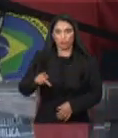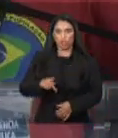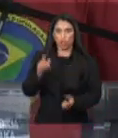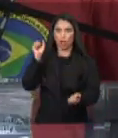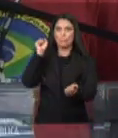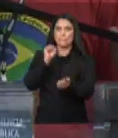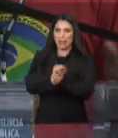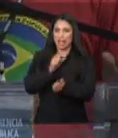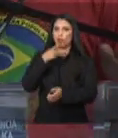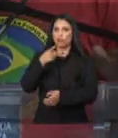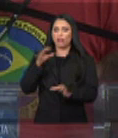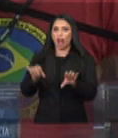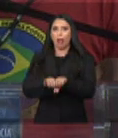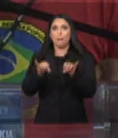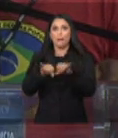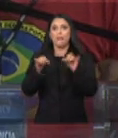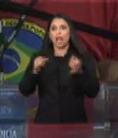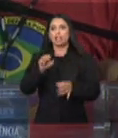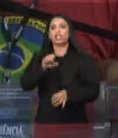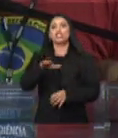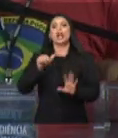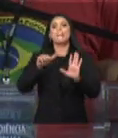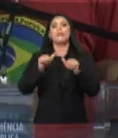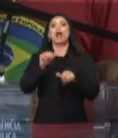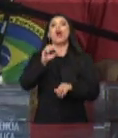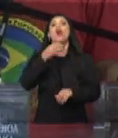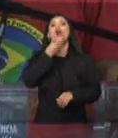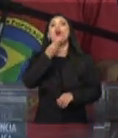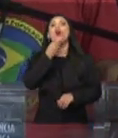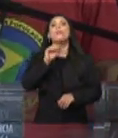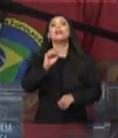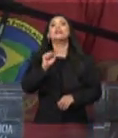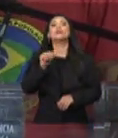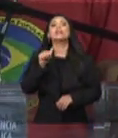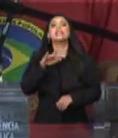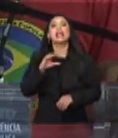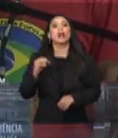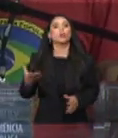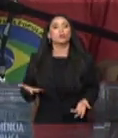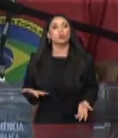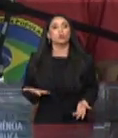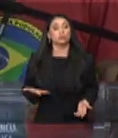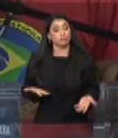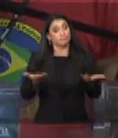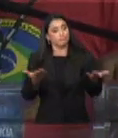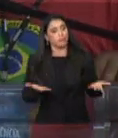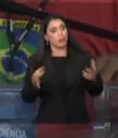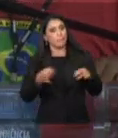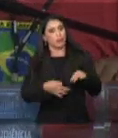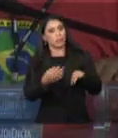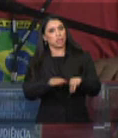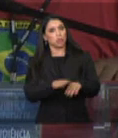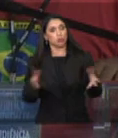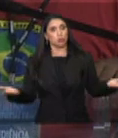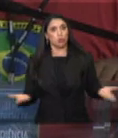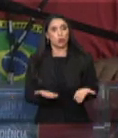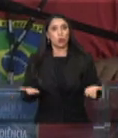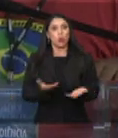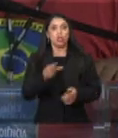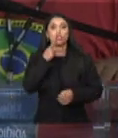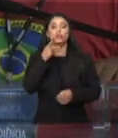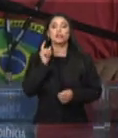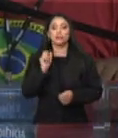bolada de chamar o homem do saco Ministro nós estamos aqui hoje para relatar